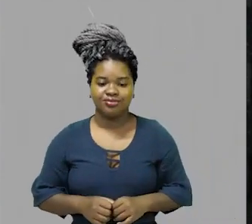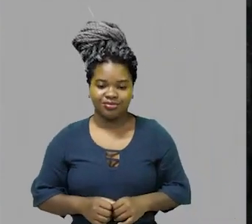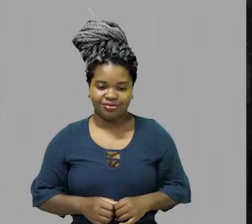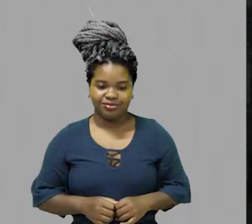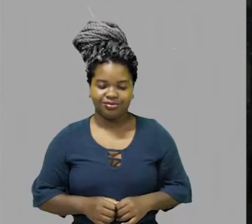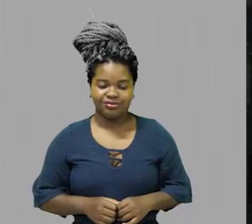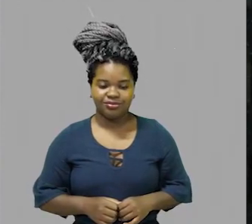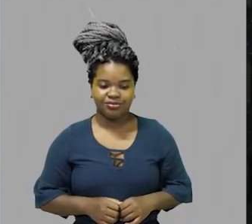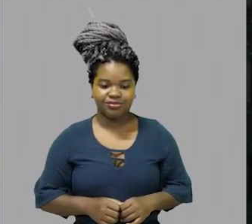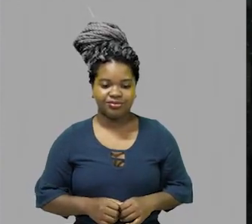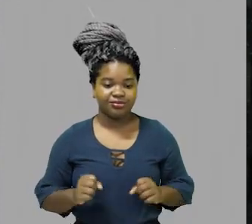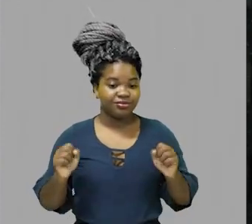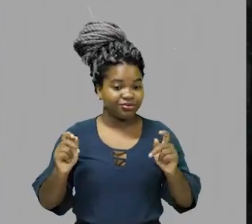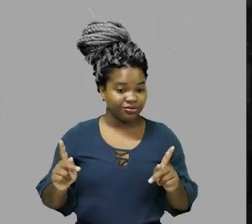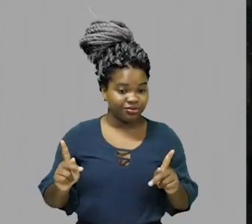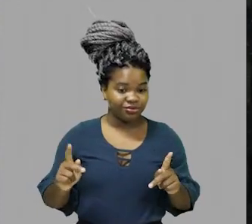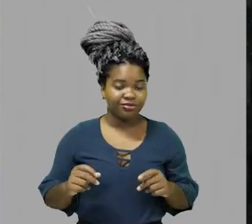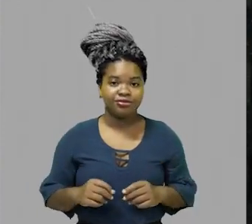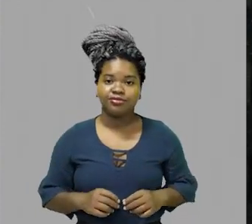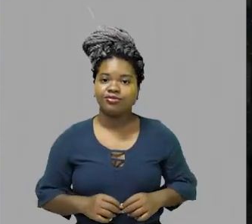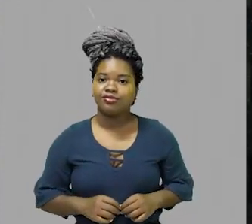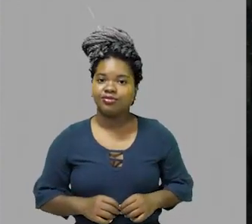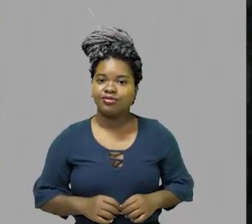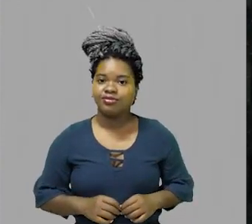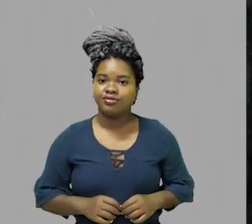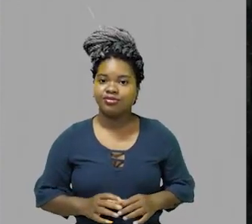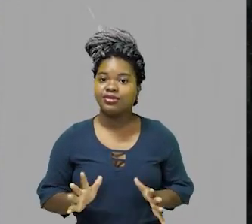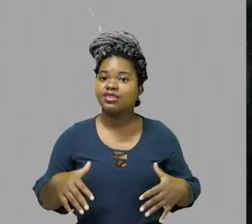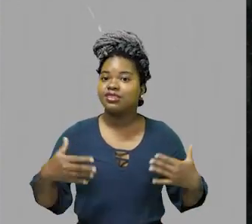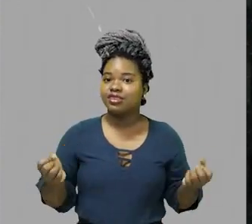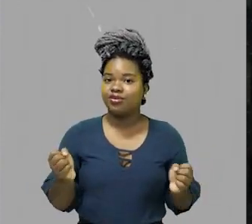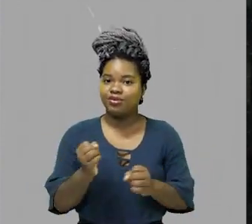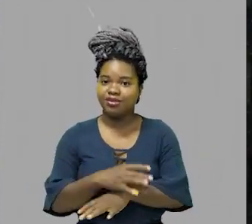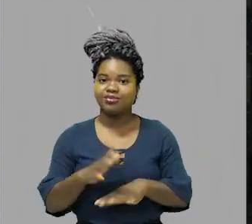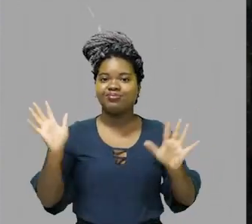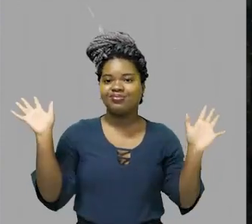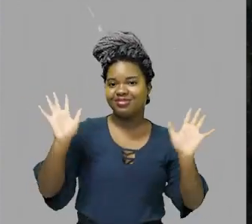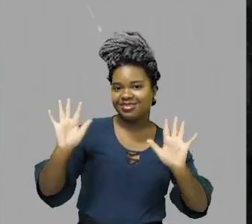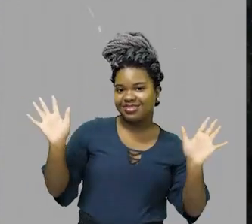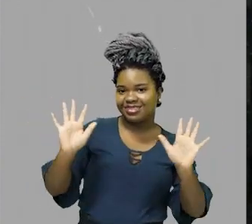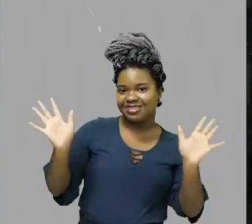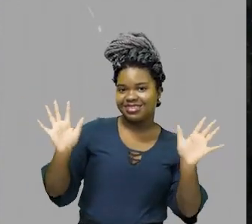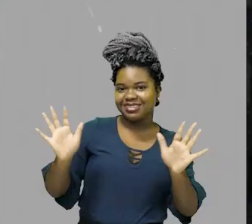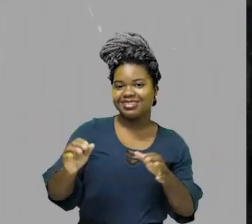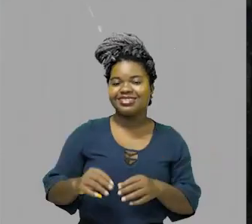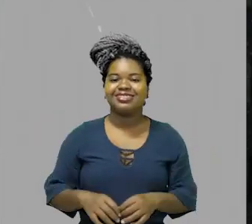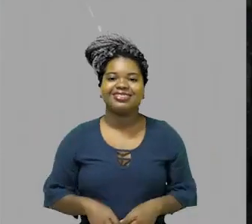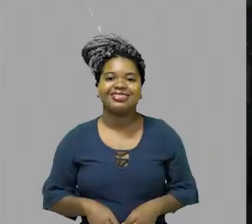código genético, ok, pessoal? Então, é isso. Até a próxima aula. Tchau, tchau.